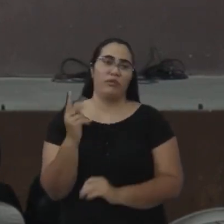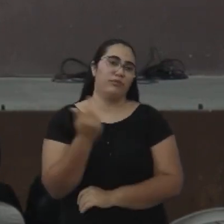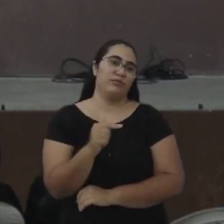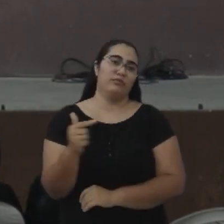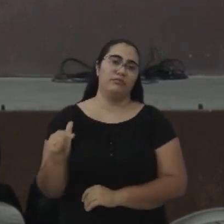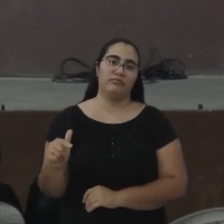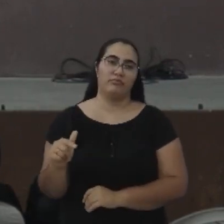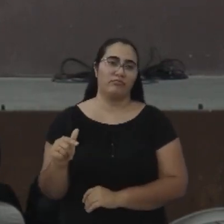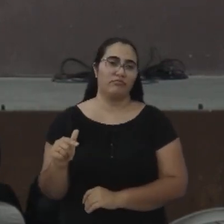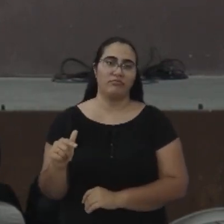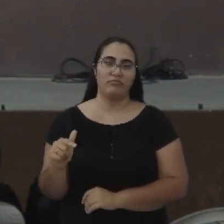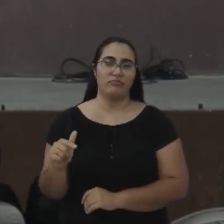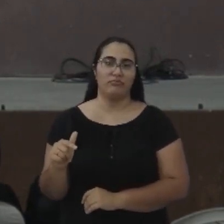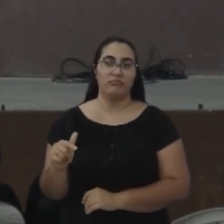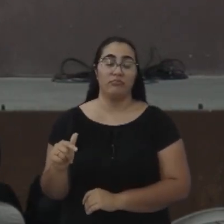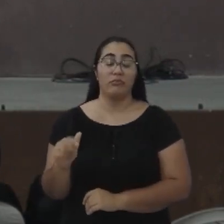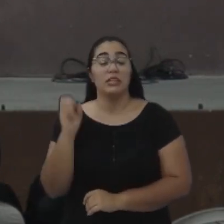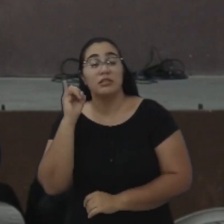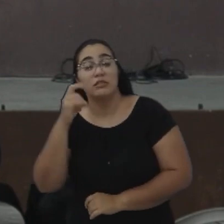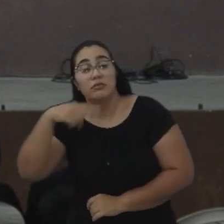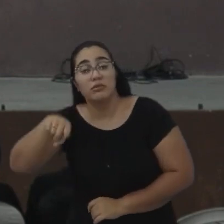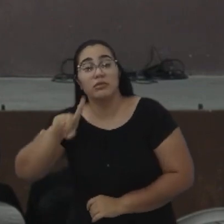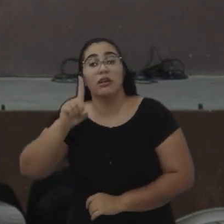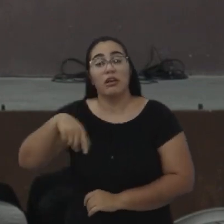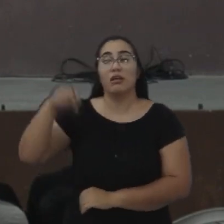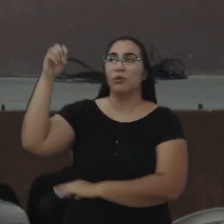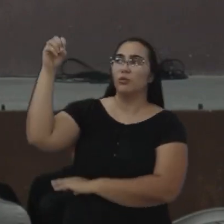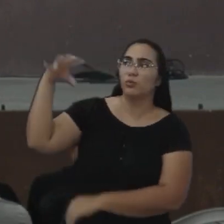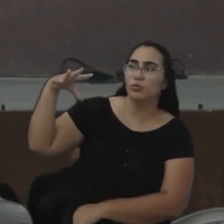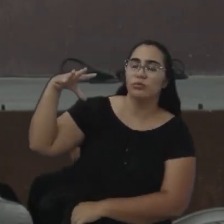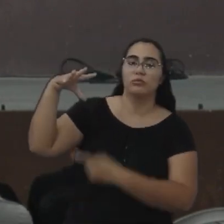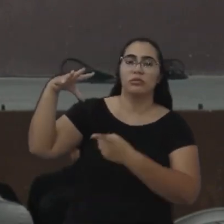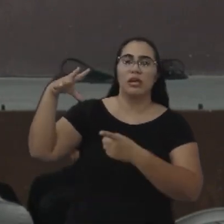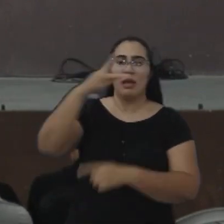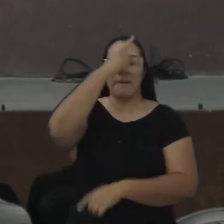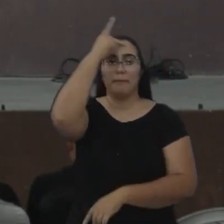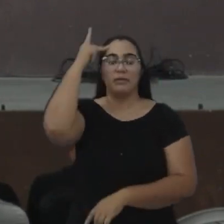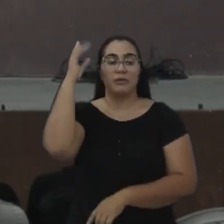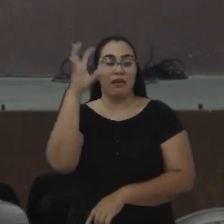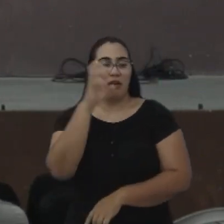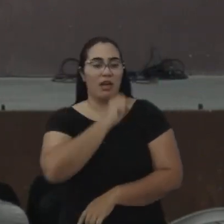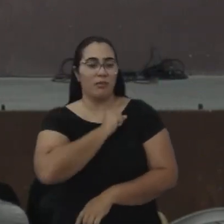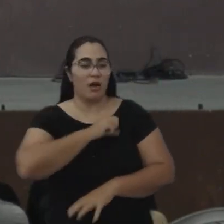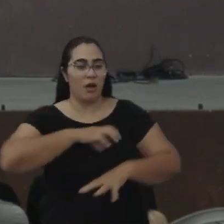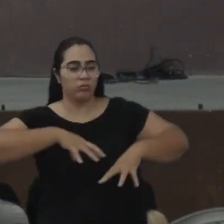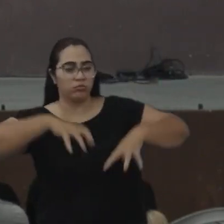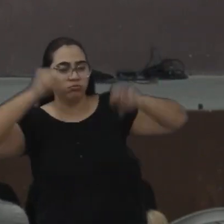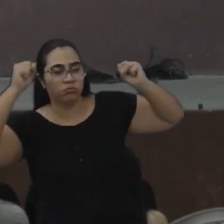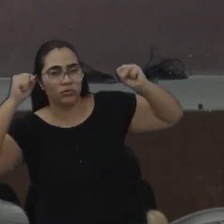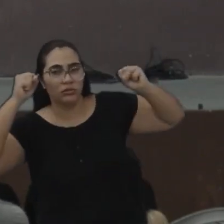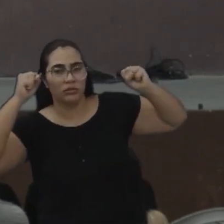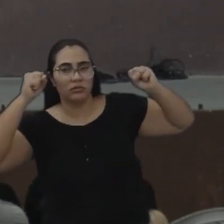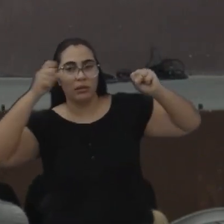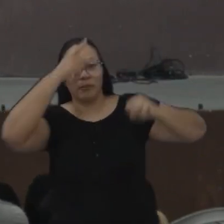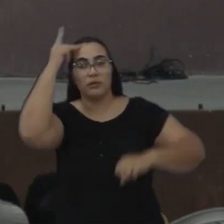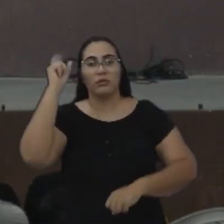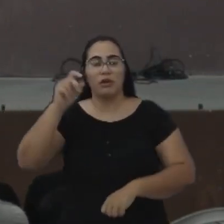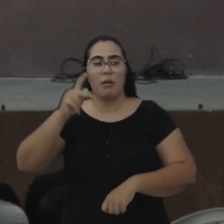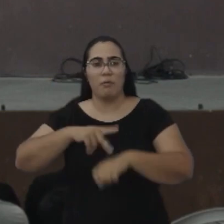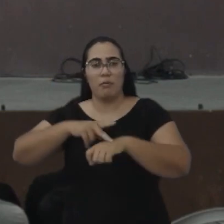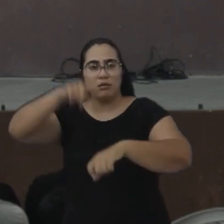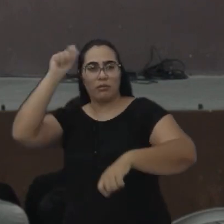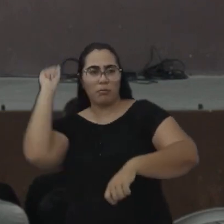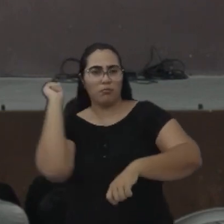Então entenda uma coisa, se você é luz e as pessoas amam as trevas, elas vão tacar pedra em você.